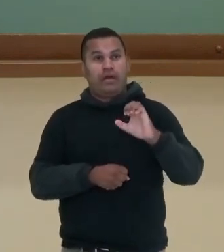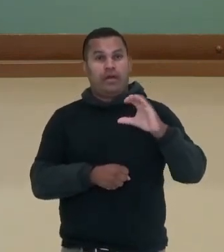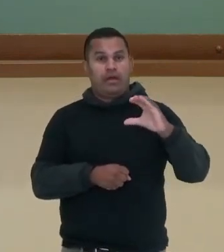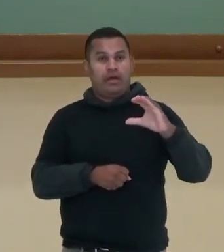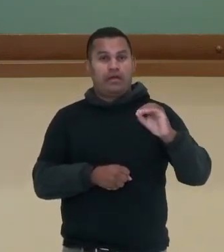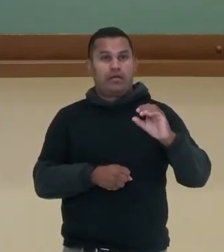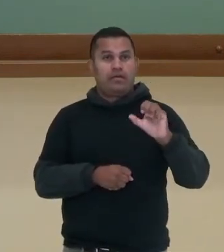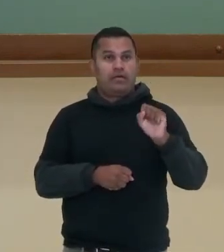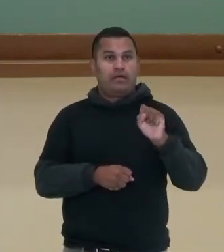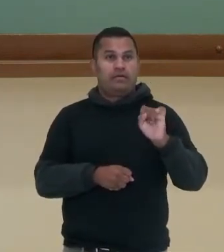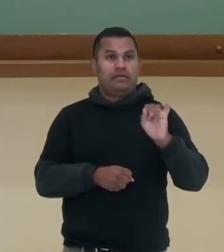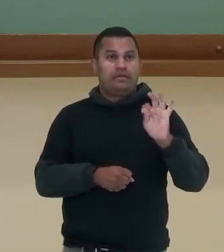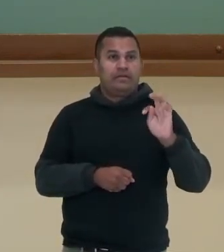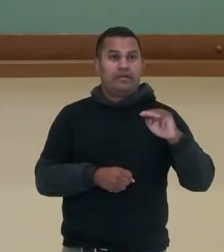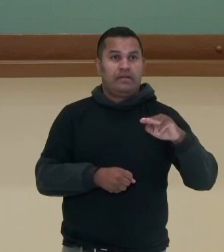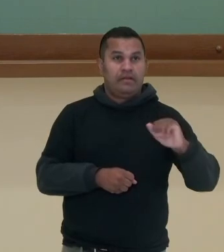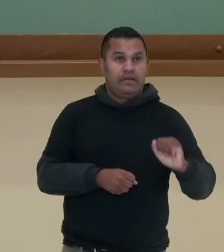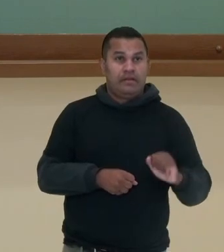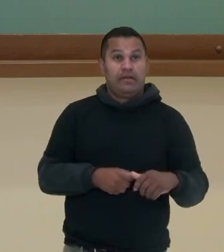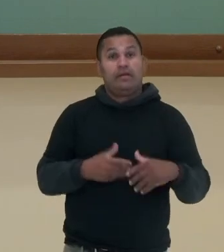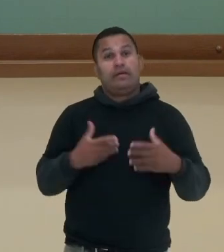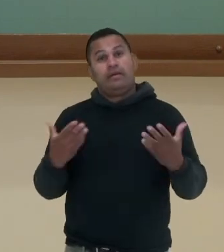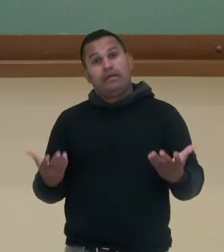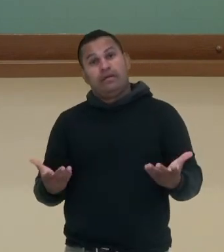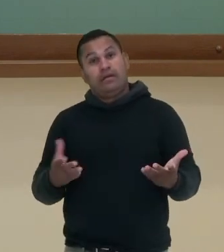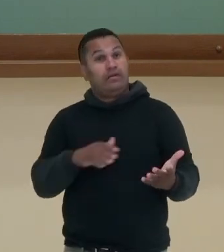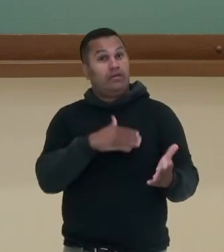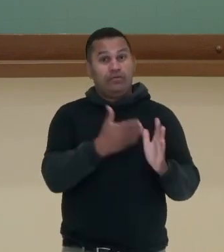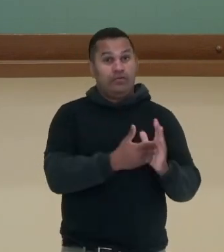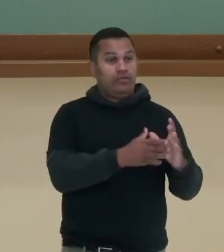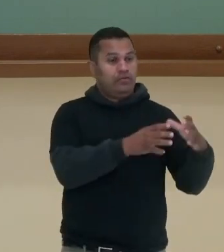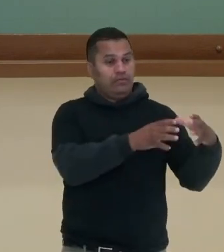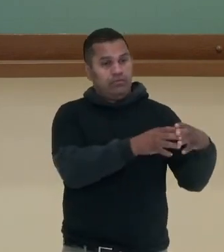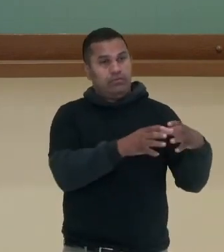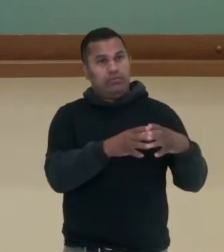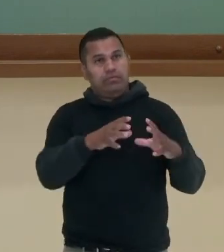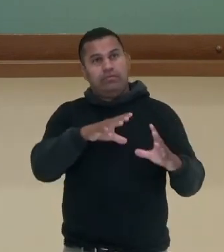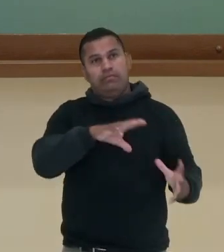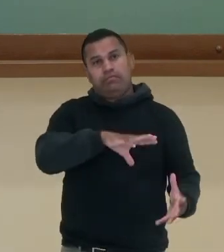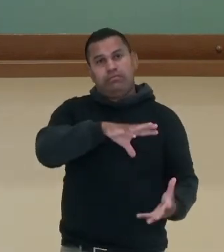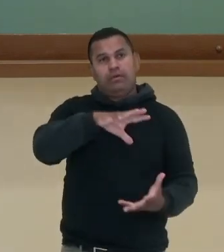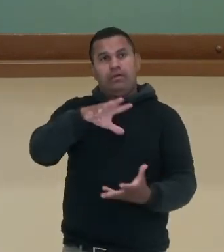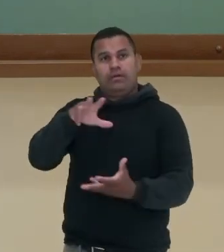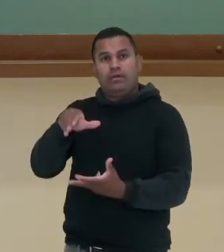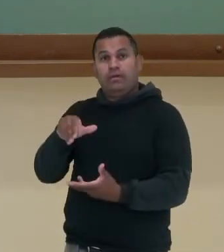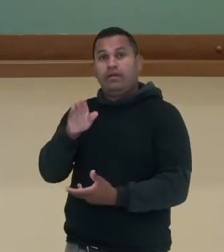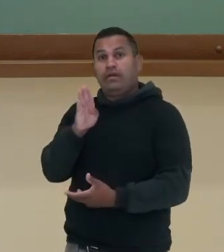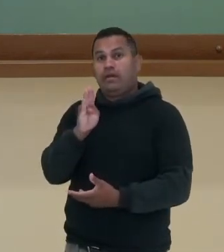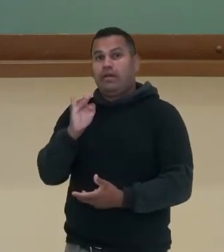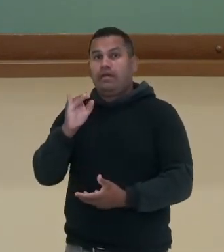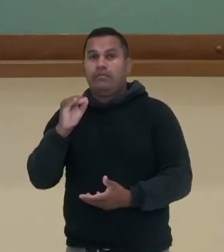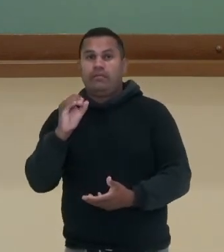mais abióticos. E todos os ecossistemas vão formar a biosfera.